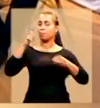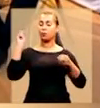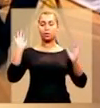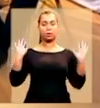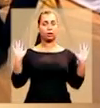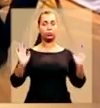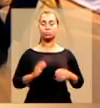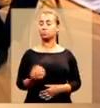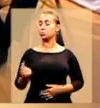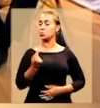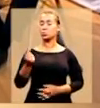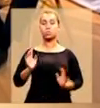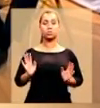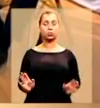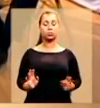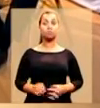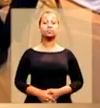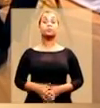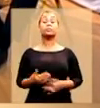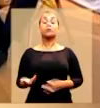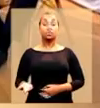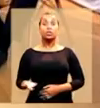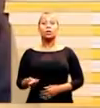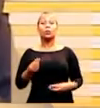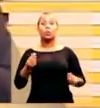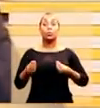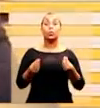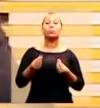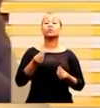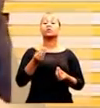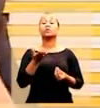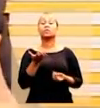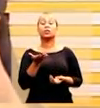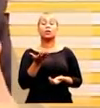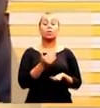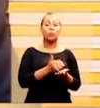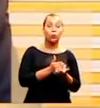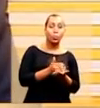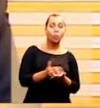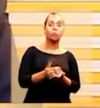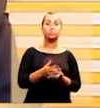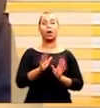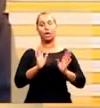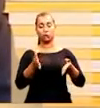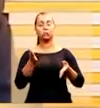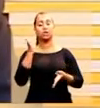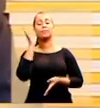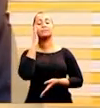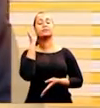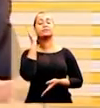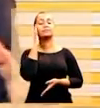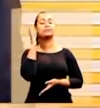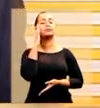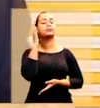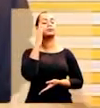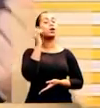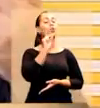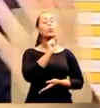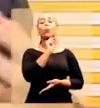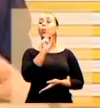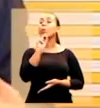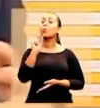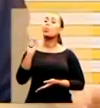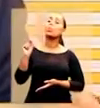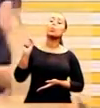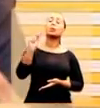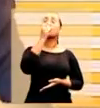Foi sozinho. E conhecer o público, quando é que você acha que você já começou a ter uma cancha de falar assim, eu já sei mais ou menos o